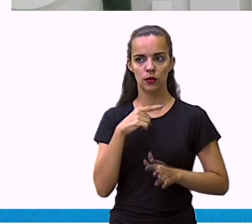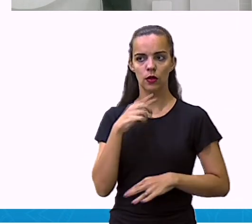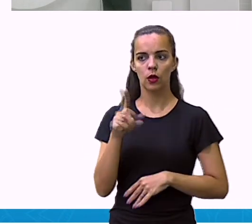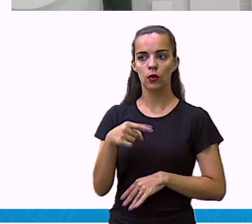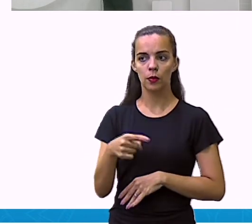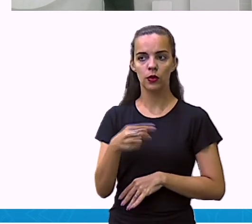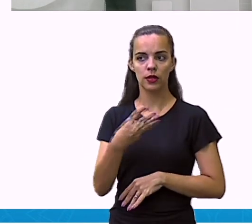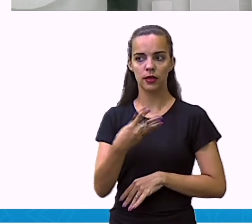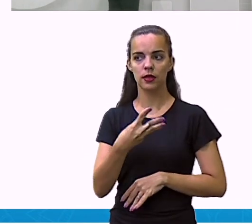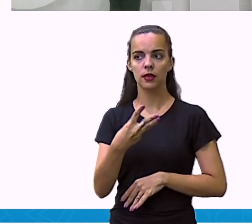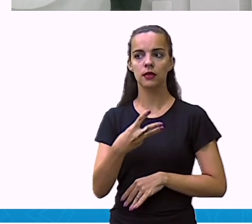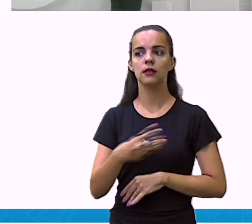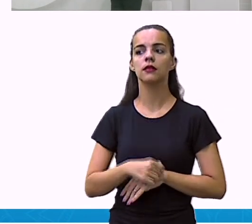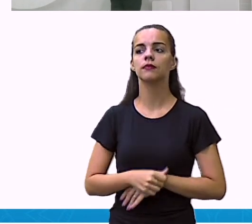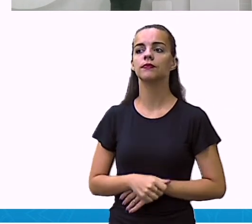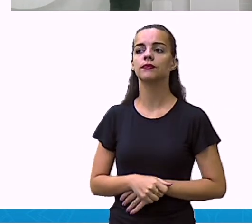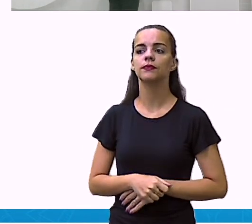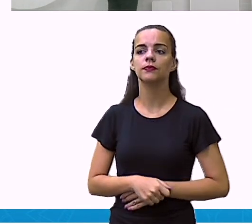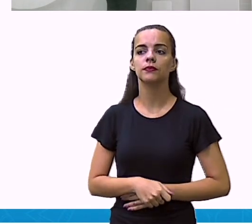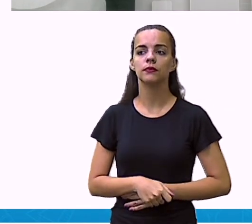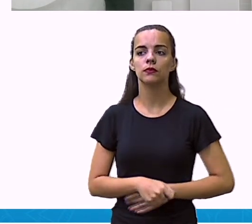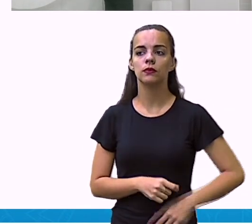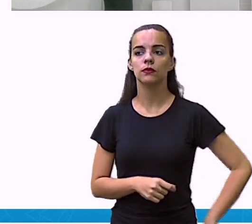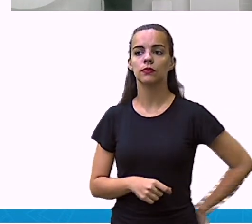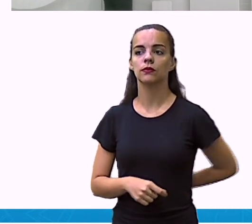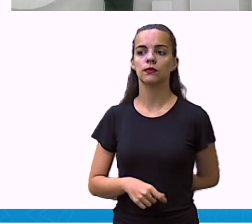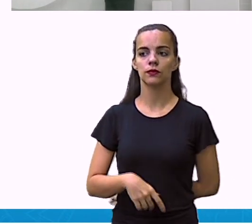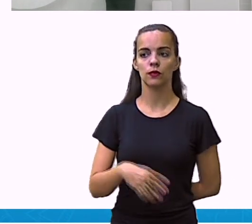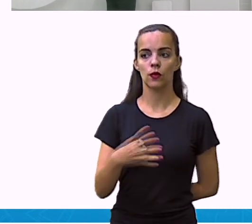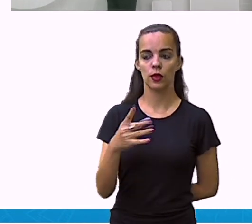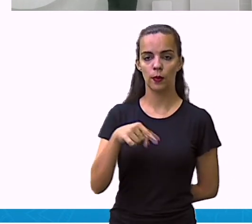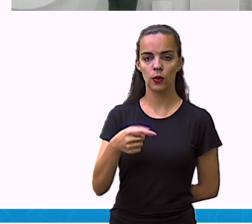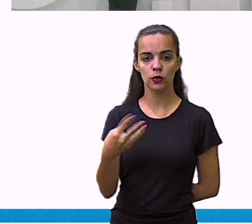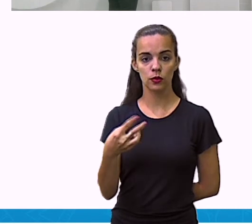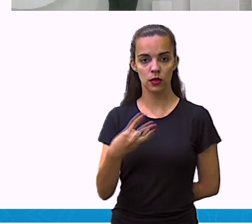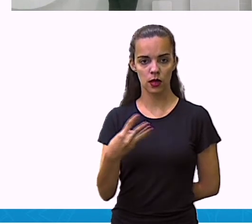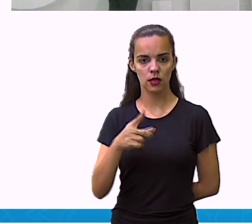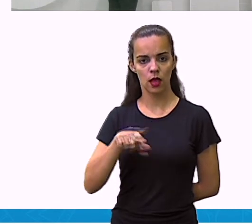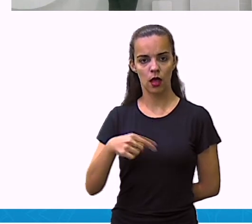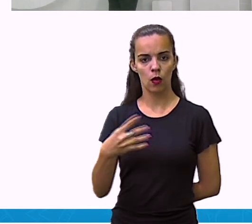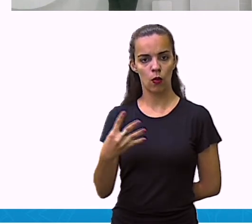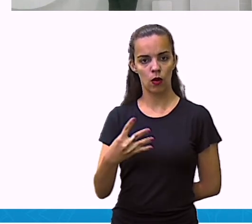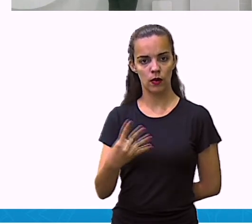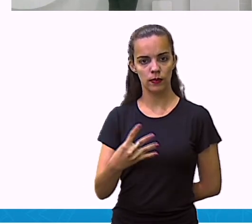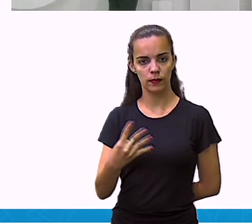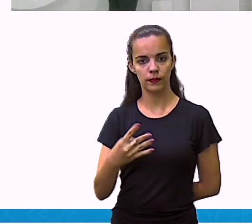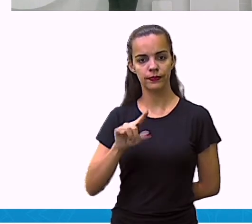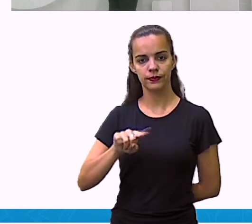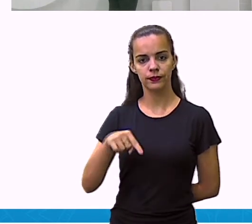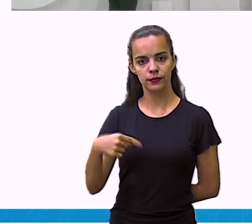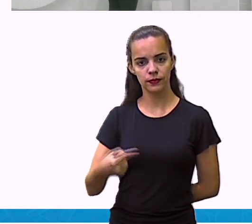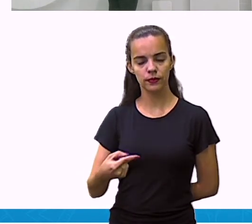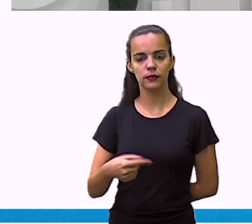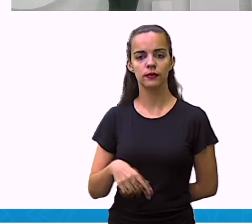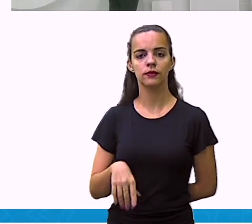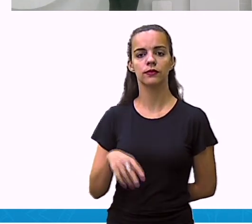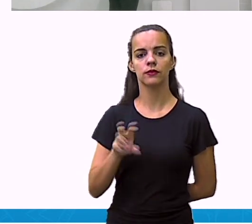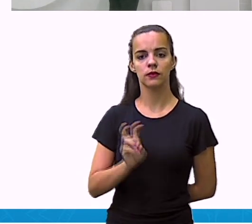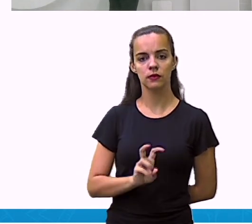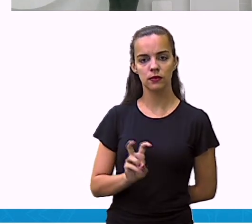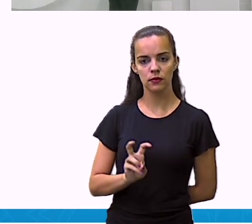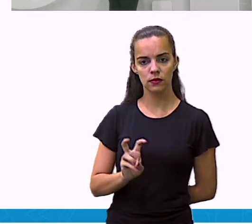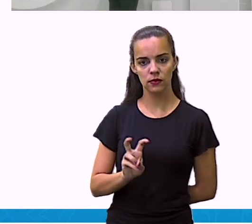2, 3. Após o 3, 4. Após o